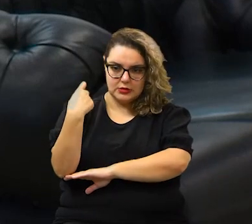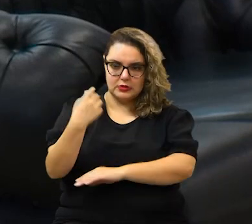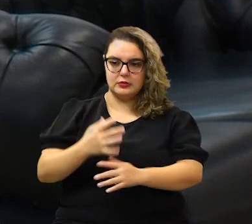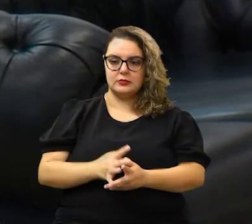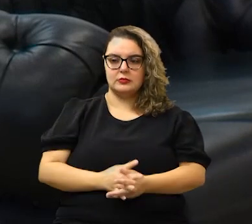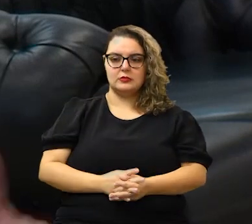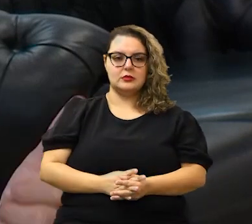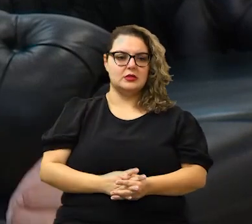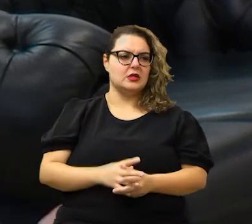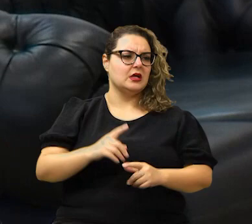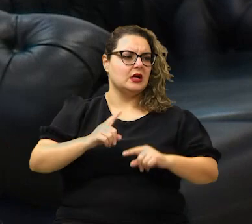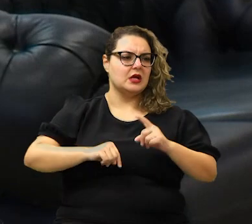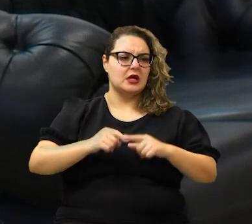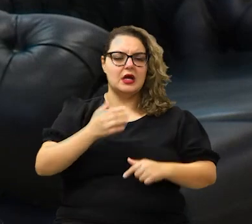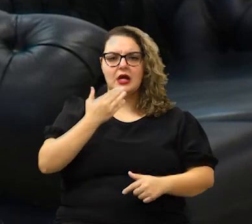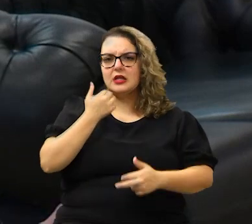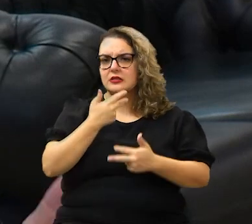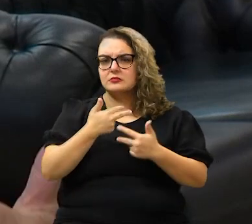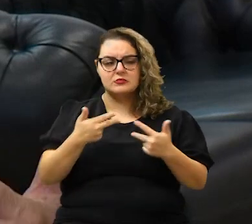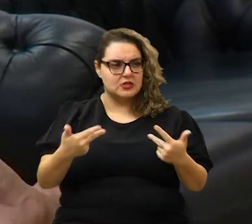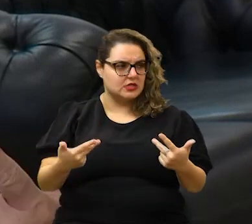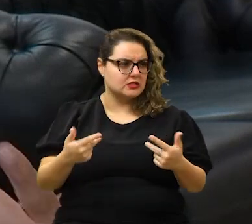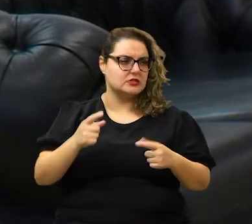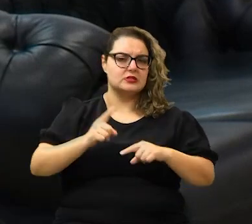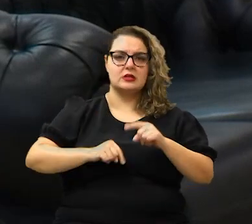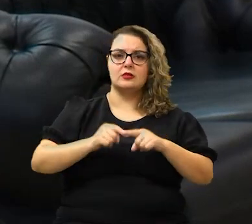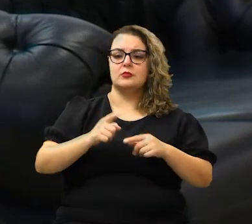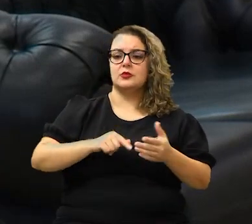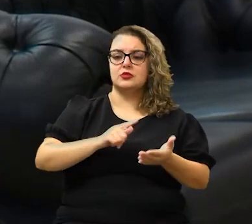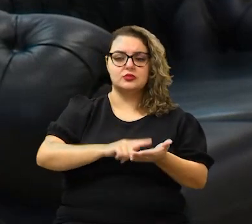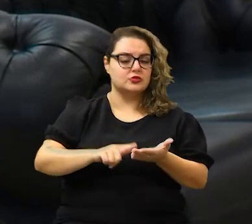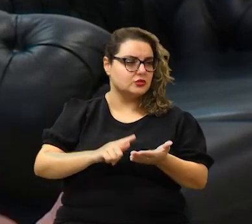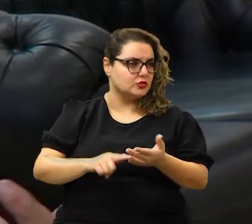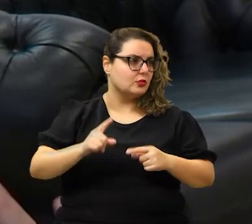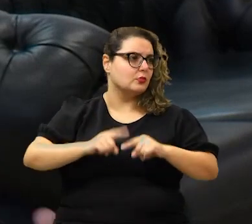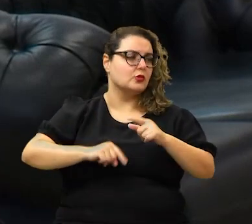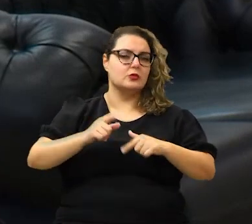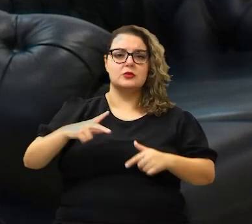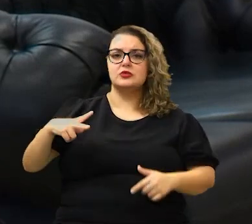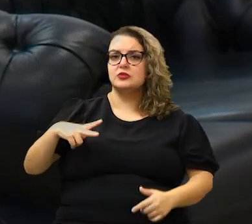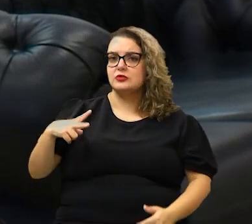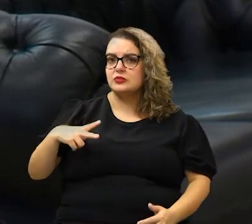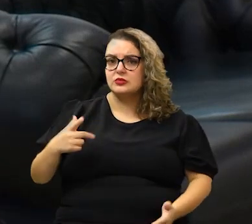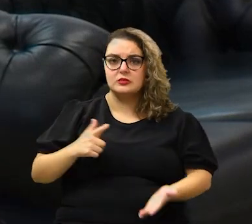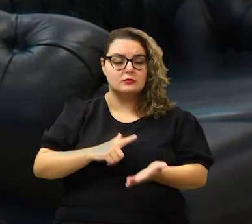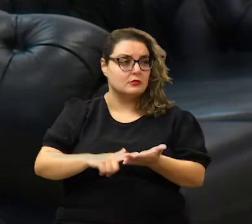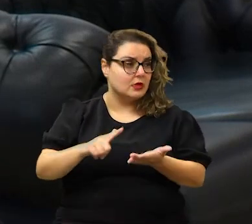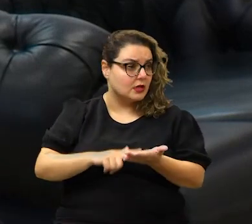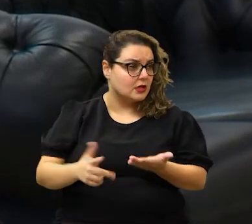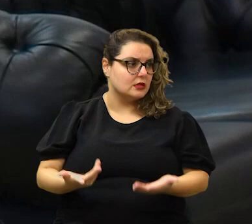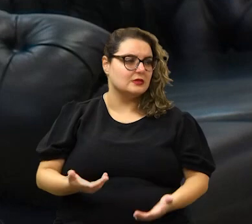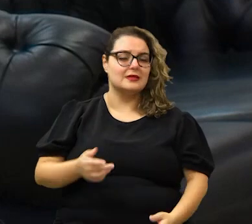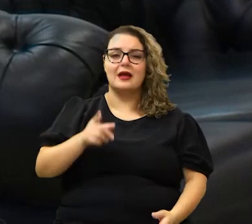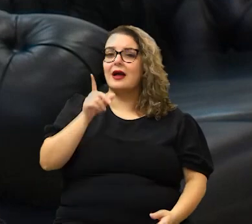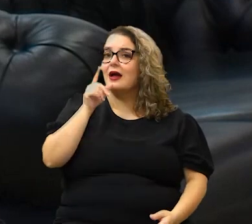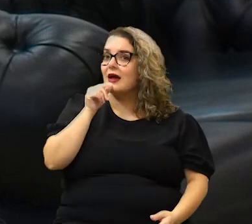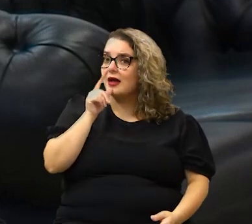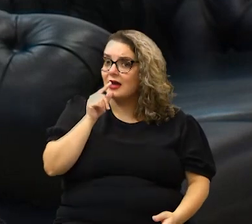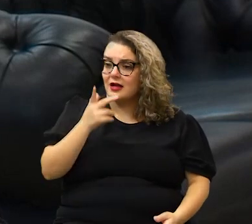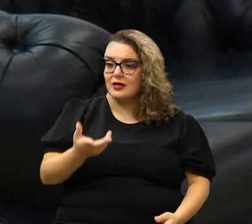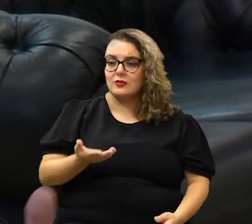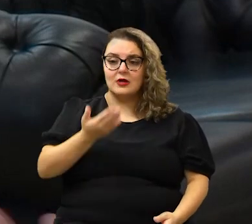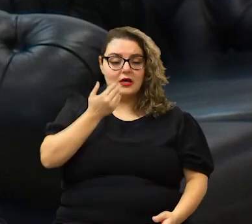Sul, gêneros alimentícios, produtos de limpeza, de higiene pessoal, muita